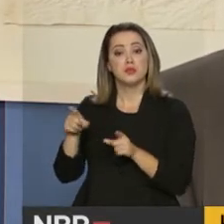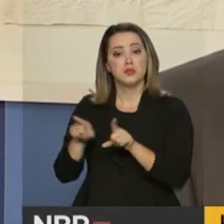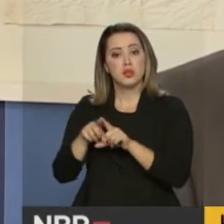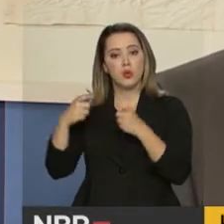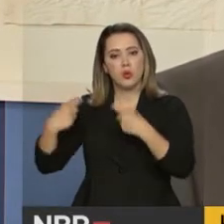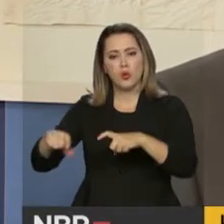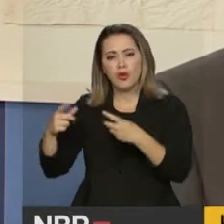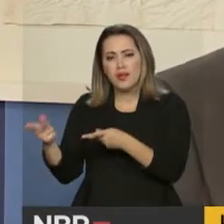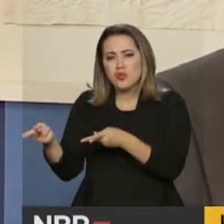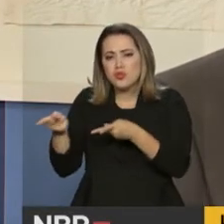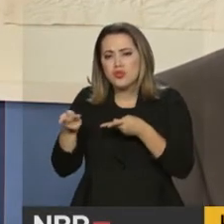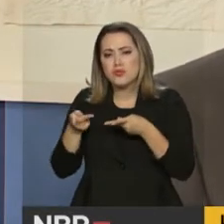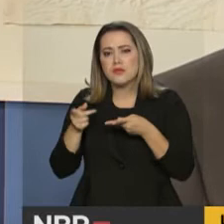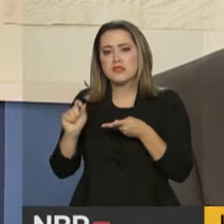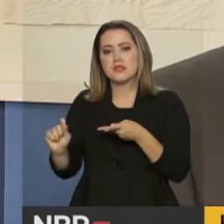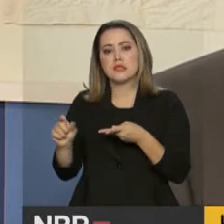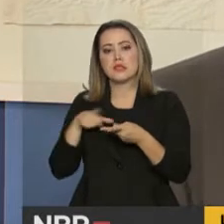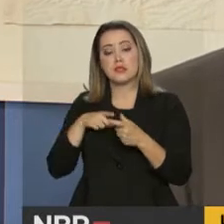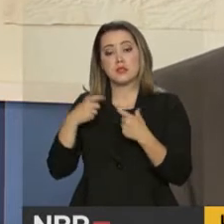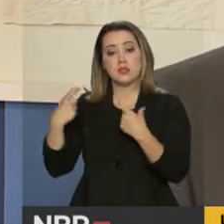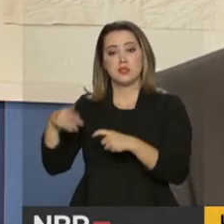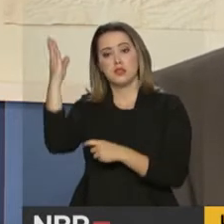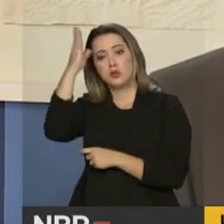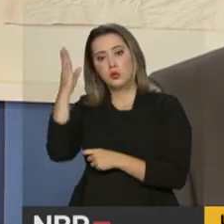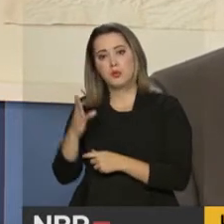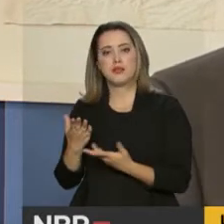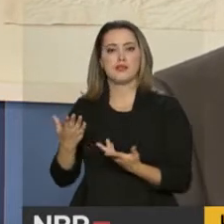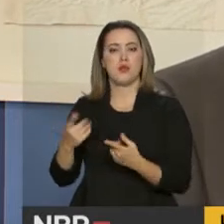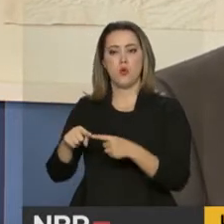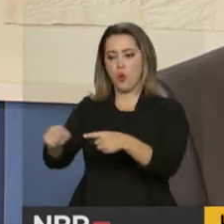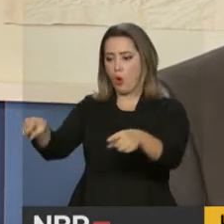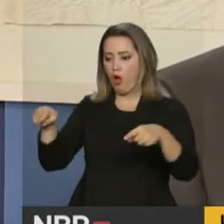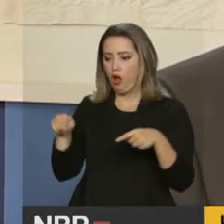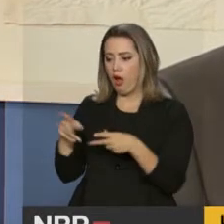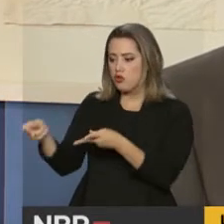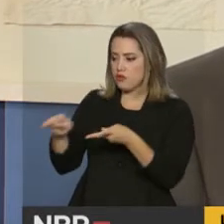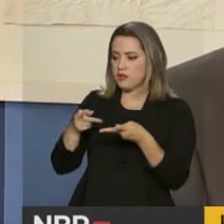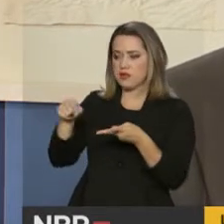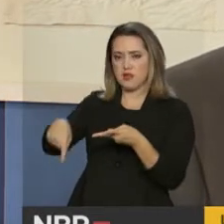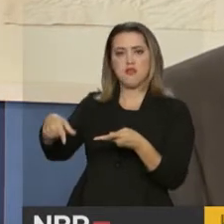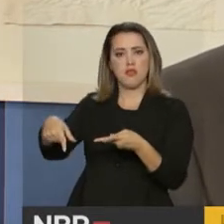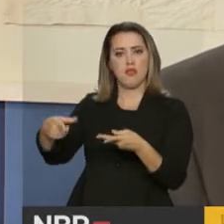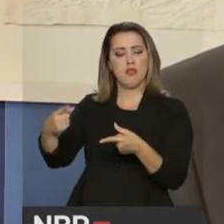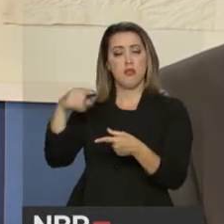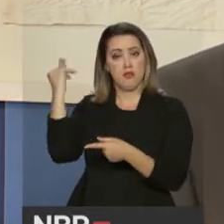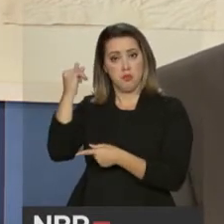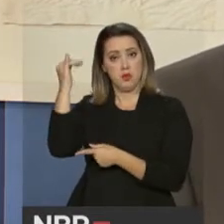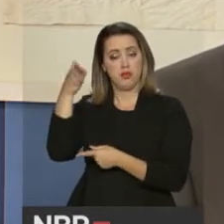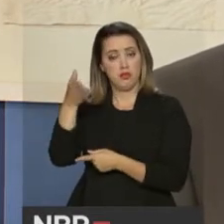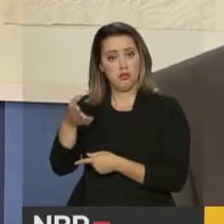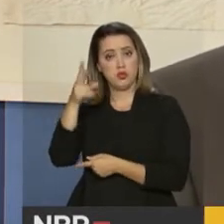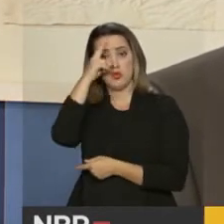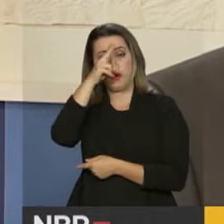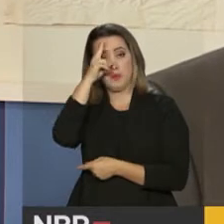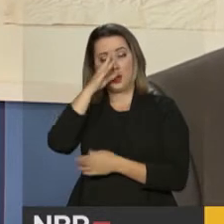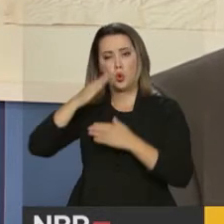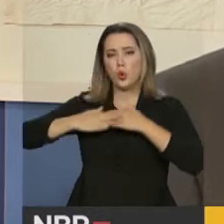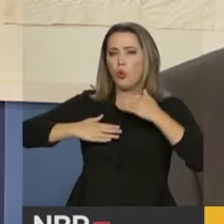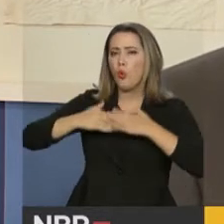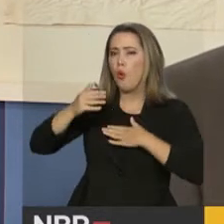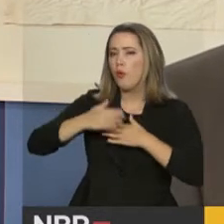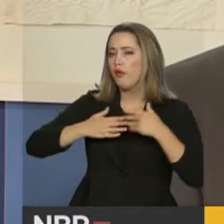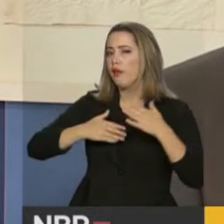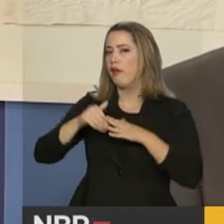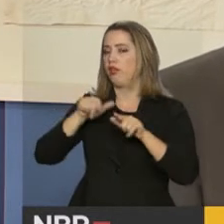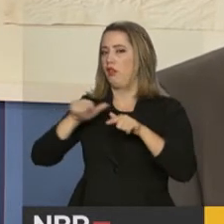sala de visitas do Estado brasileiro, do país. É muito importante que a gente lembre que em qualquer atividade